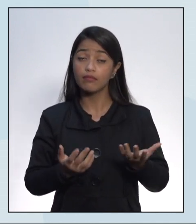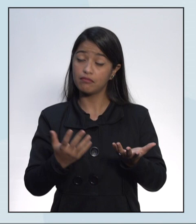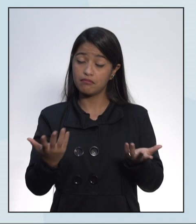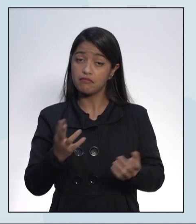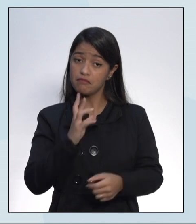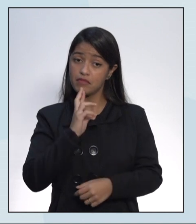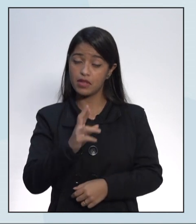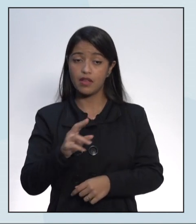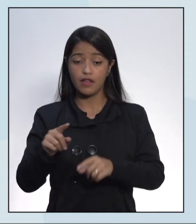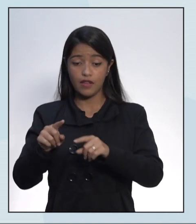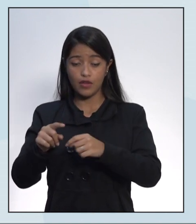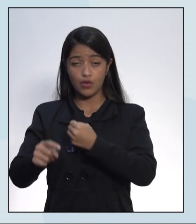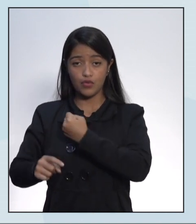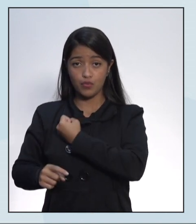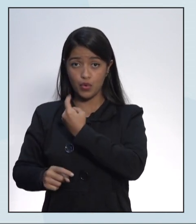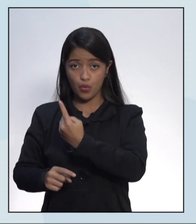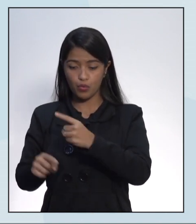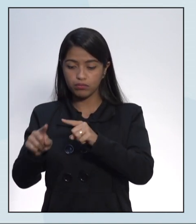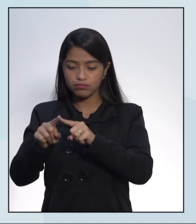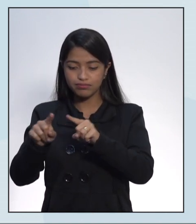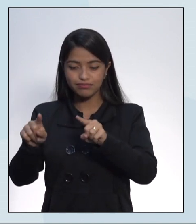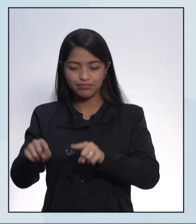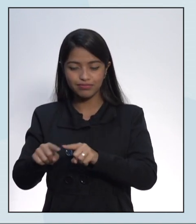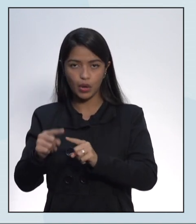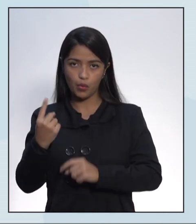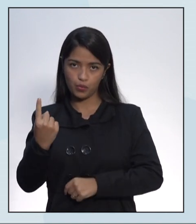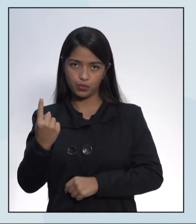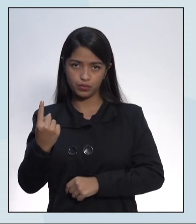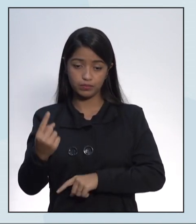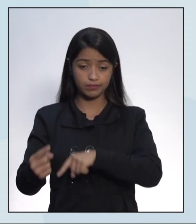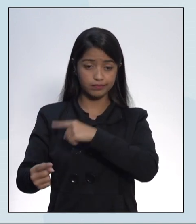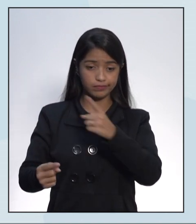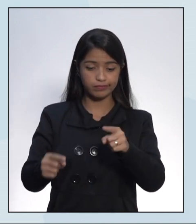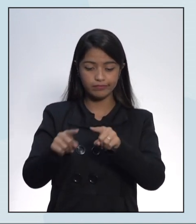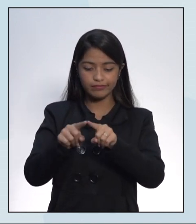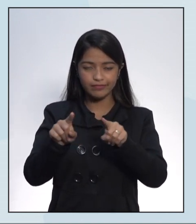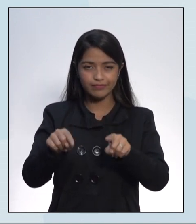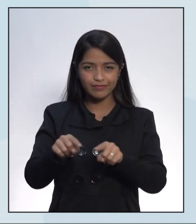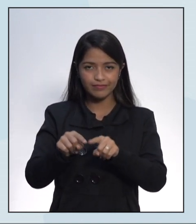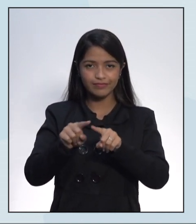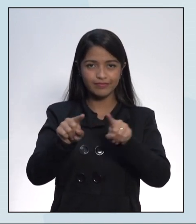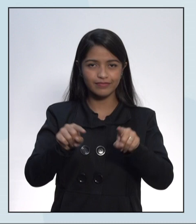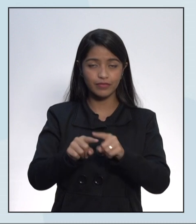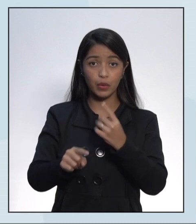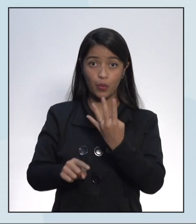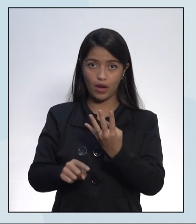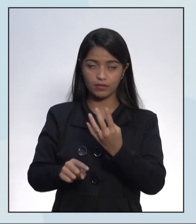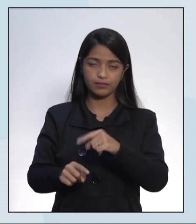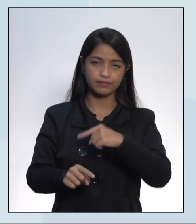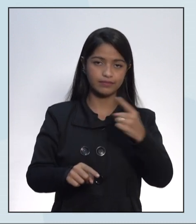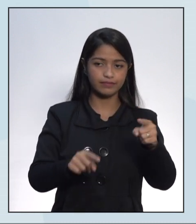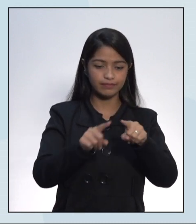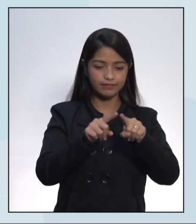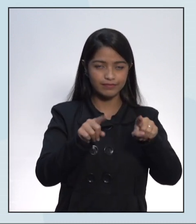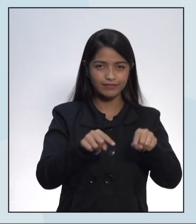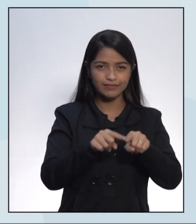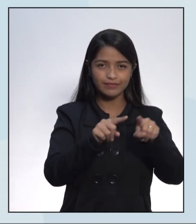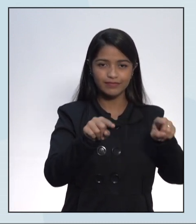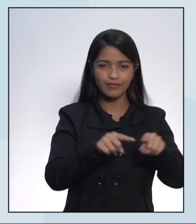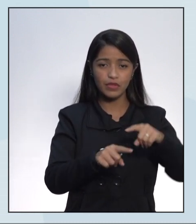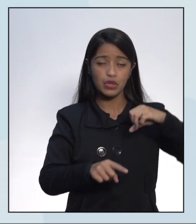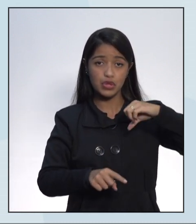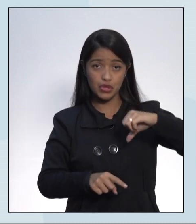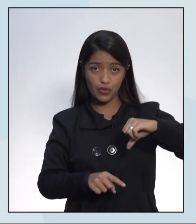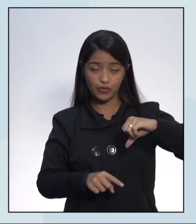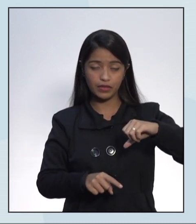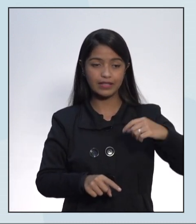figura 1 tinha 1, a figura 2 tinha 4, a figura 3 tinha 9, a figura 4 tinha 16 e